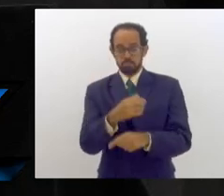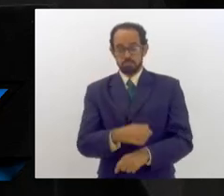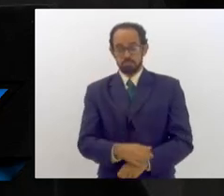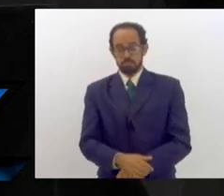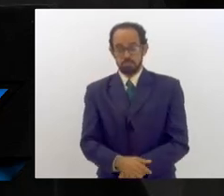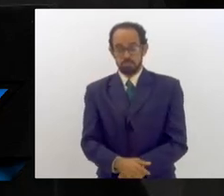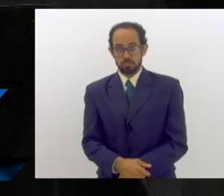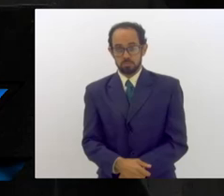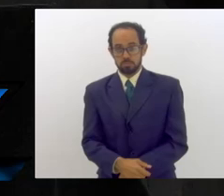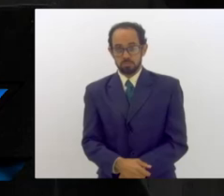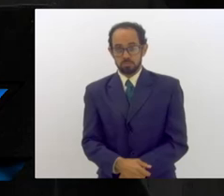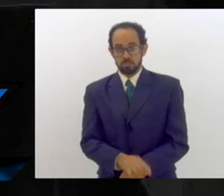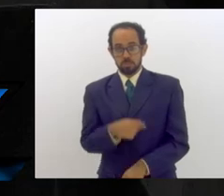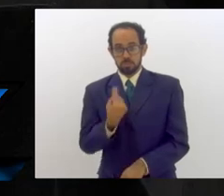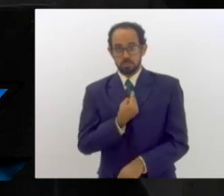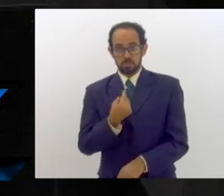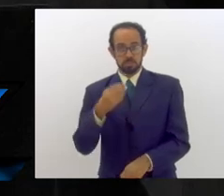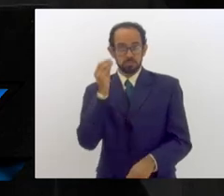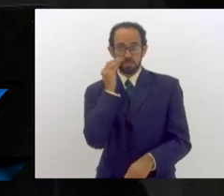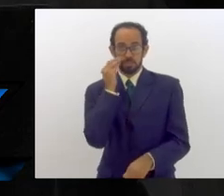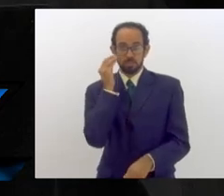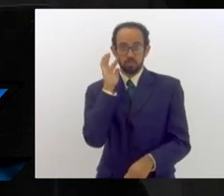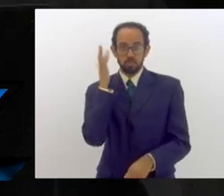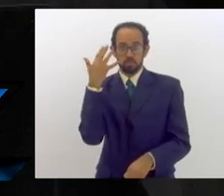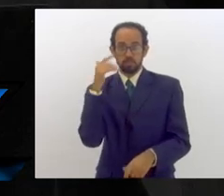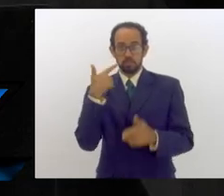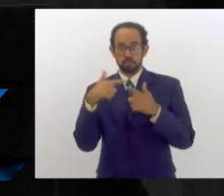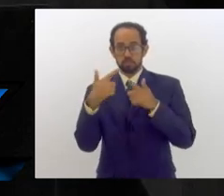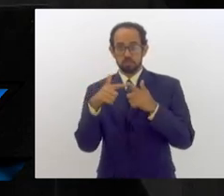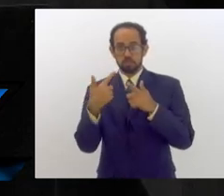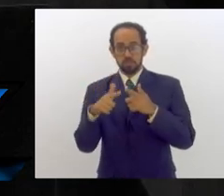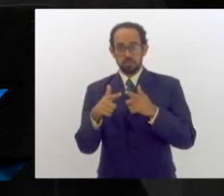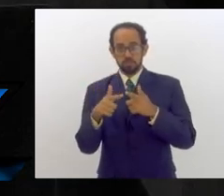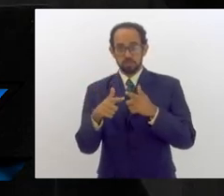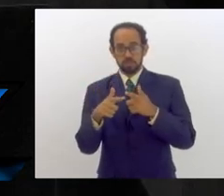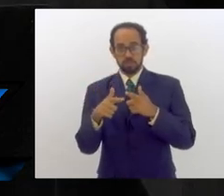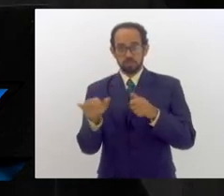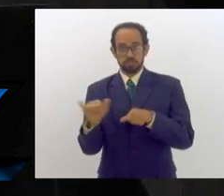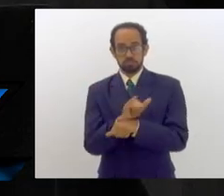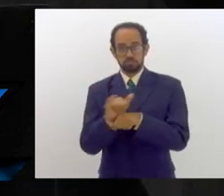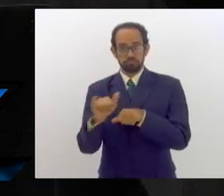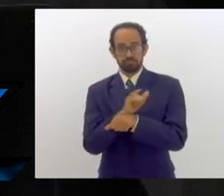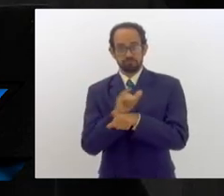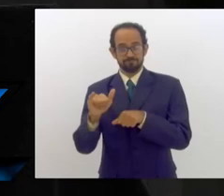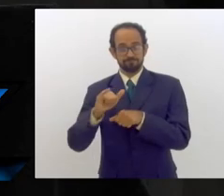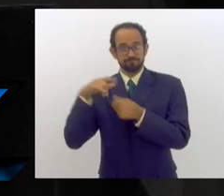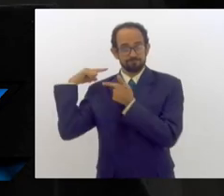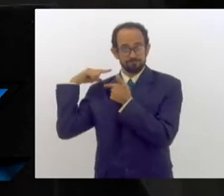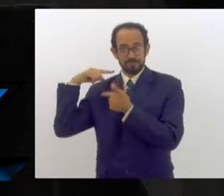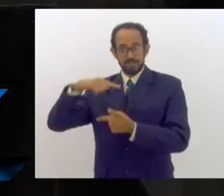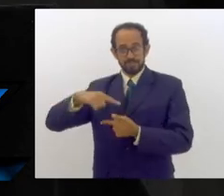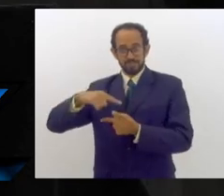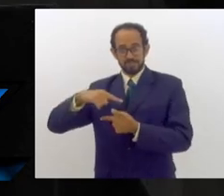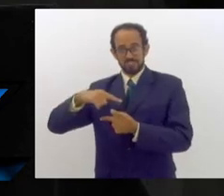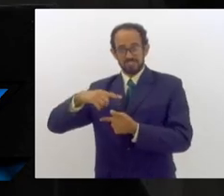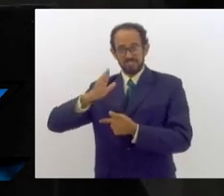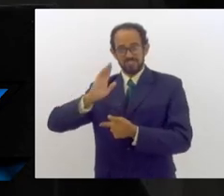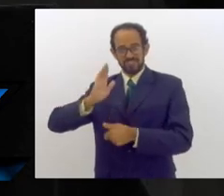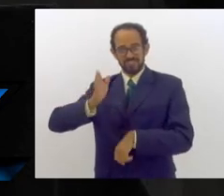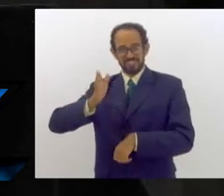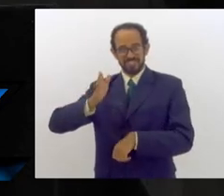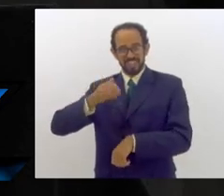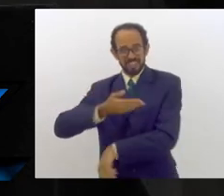e a gente tá querendo resolver as questões das formas mais tradicionais costumeiras